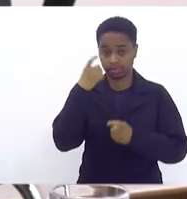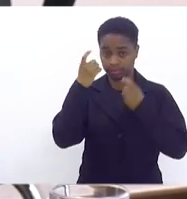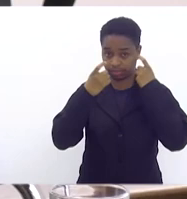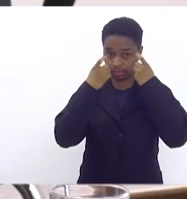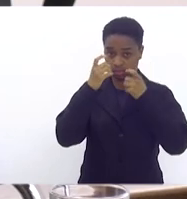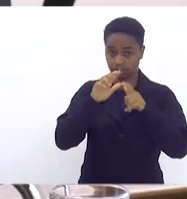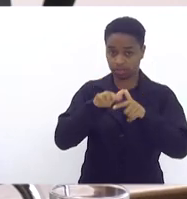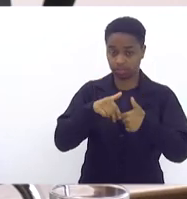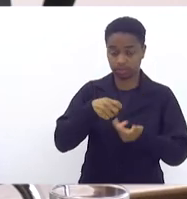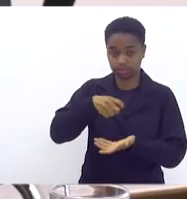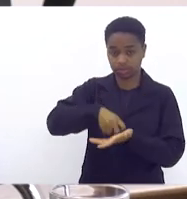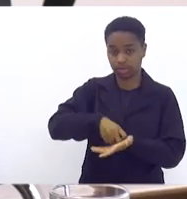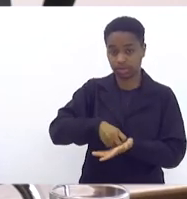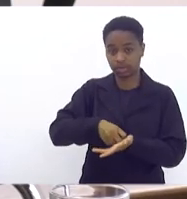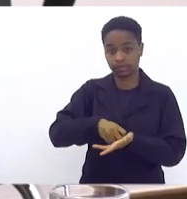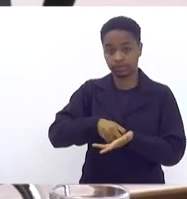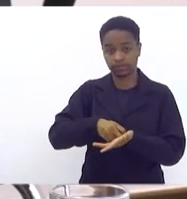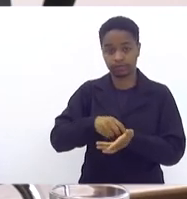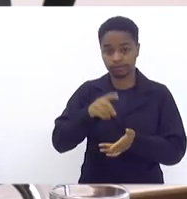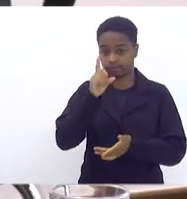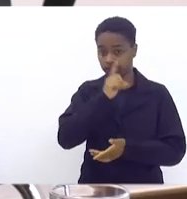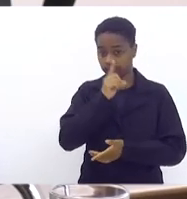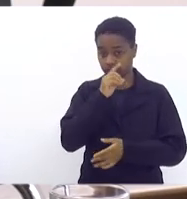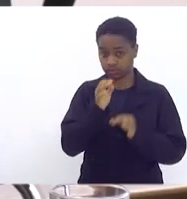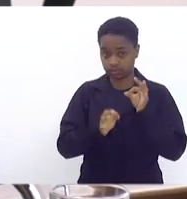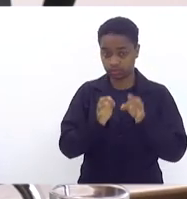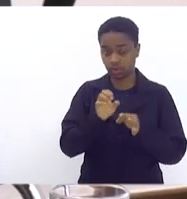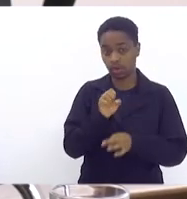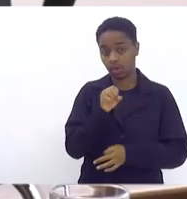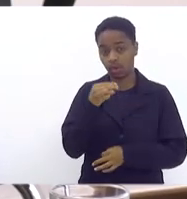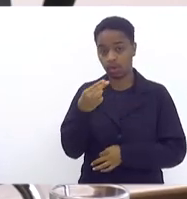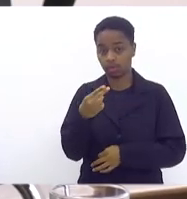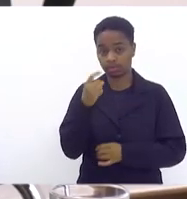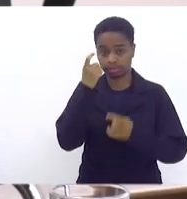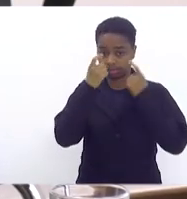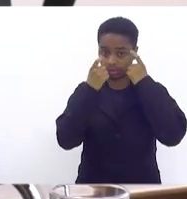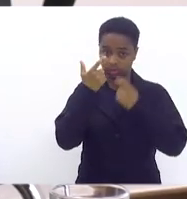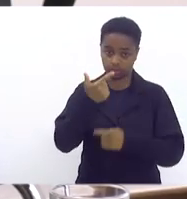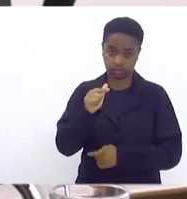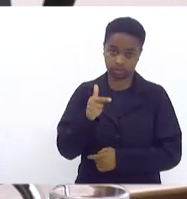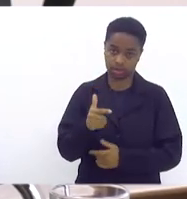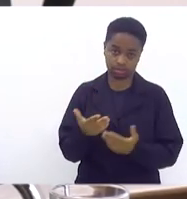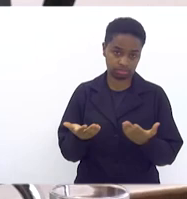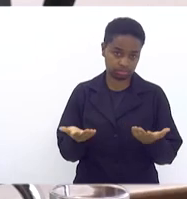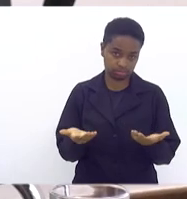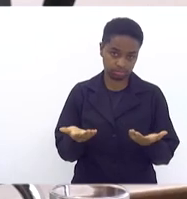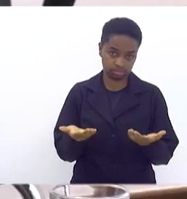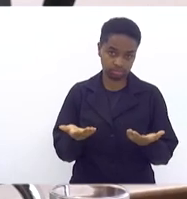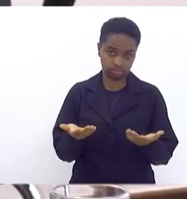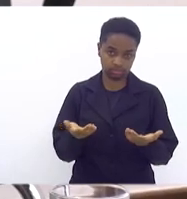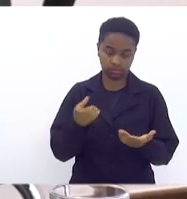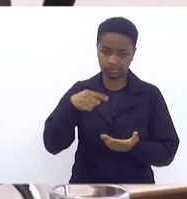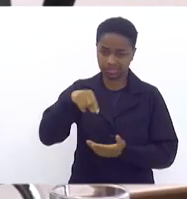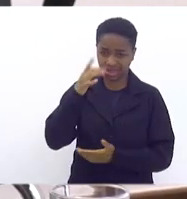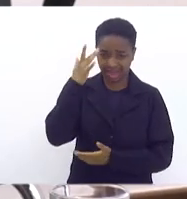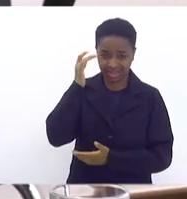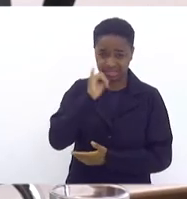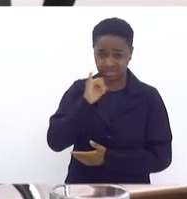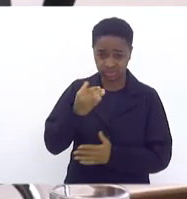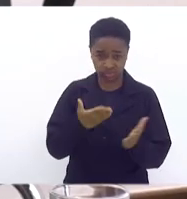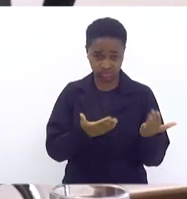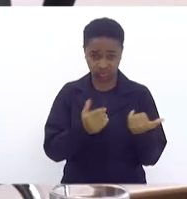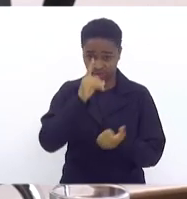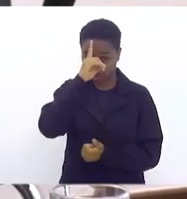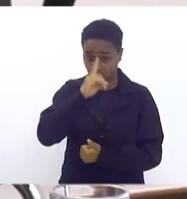condenações injustas ou ela não se preocupa Será que se um jovem loiro da classe